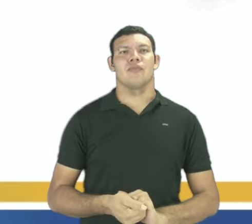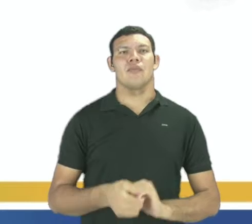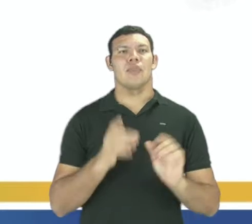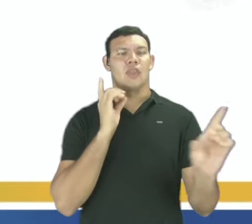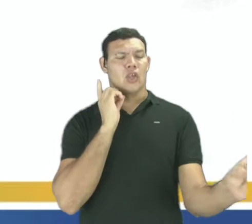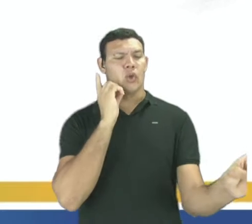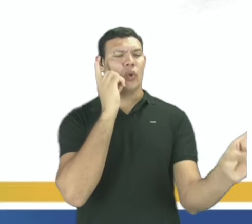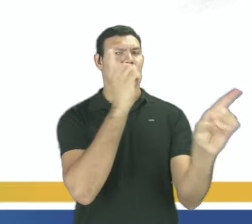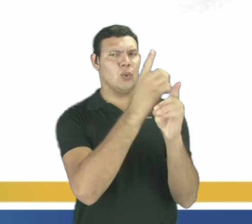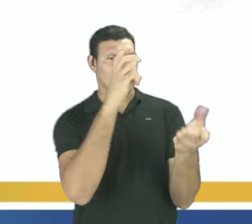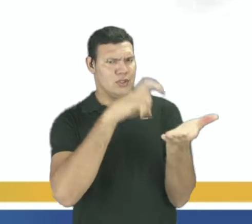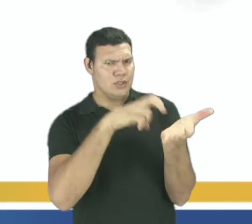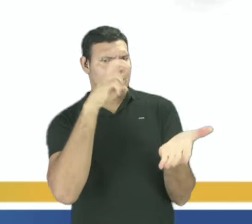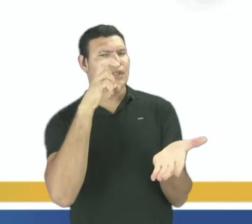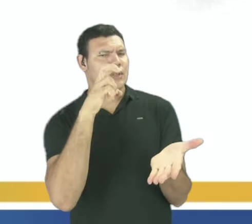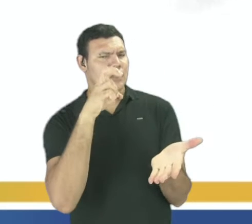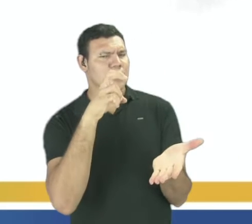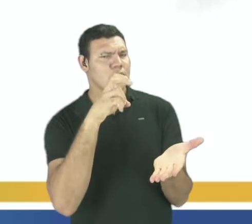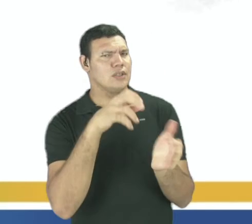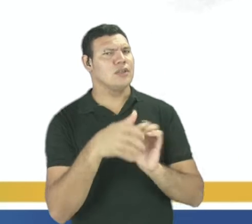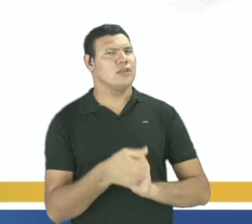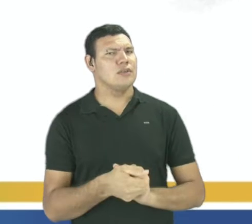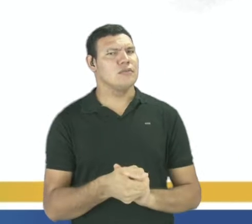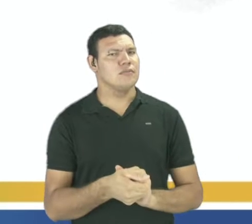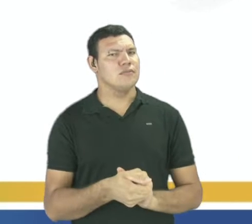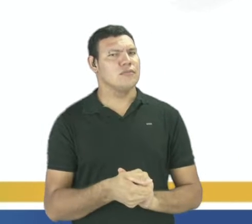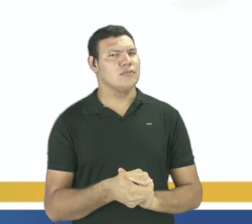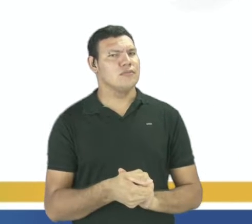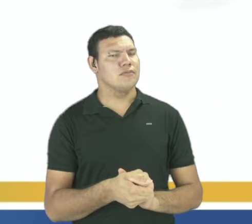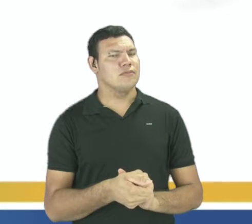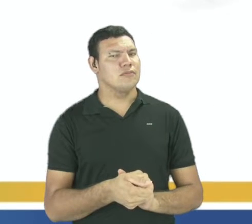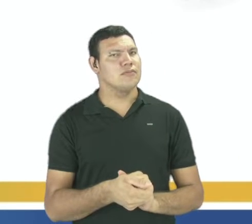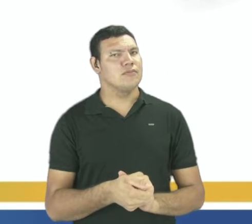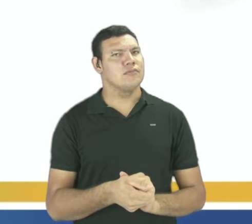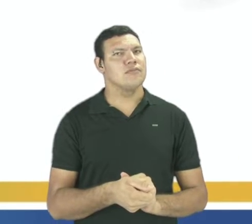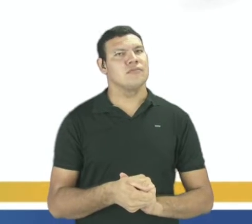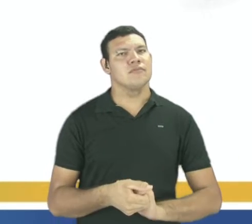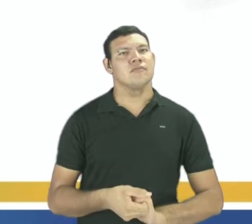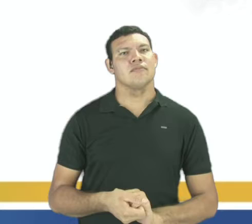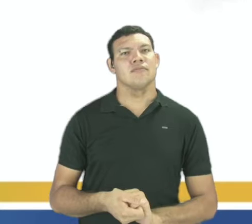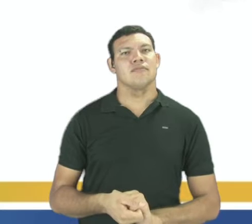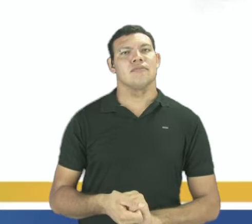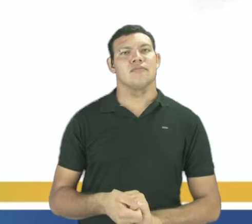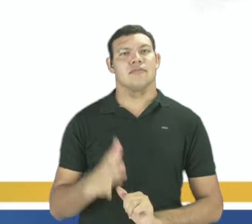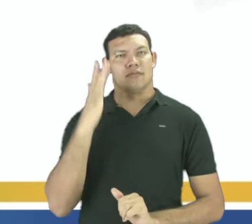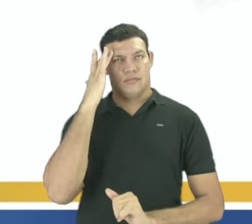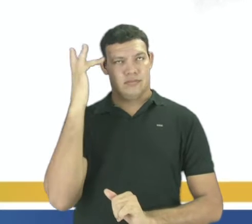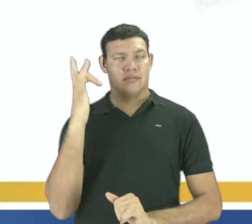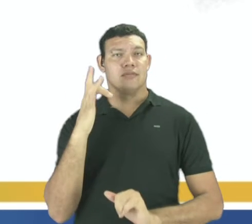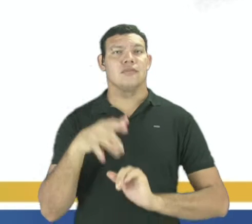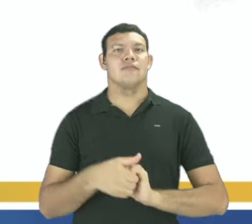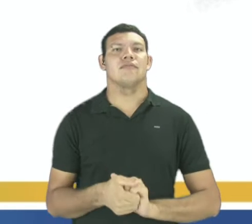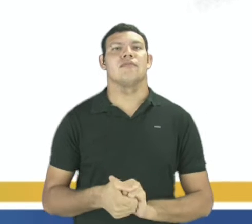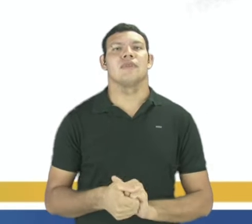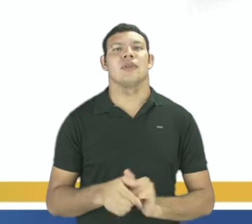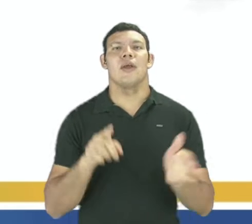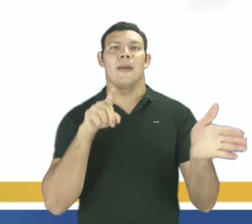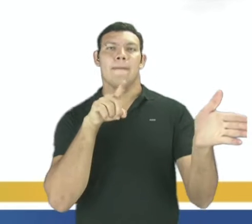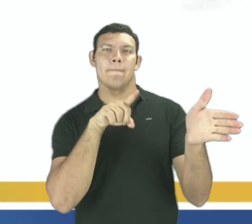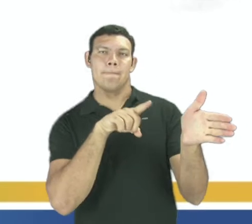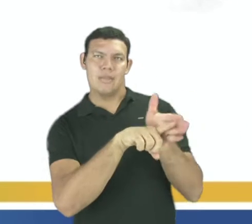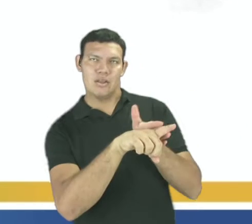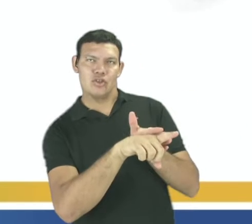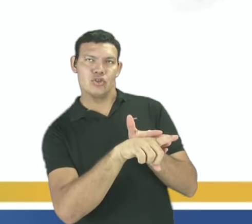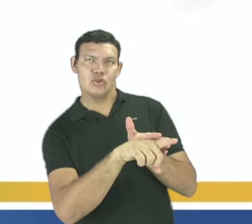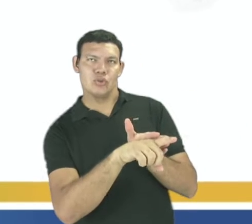cedo amanhã? Perguntou Felipe à sua namorada. Muito apaixonado, Felipe. Claro, amor. Pode